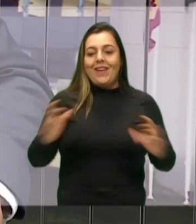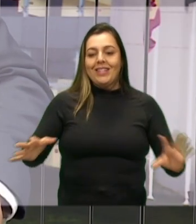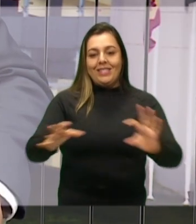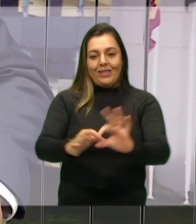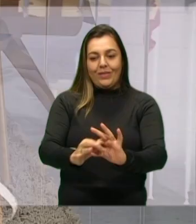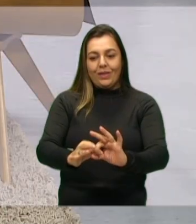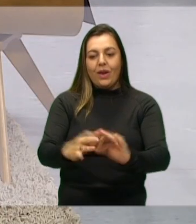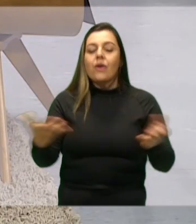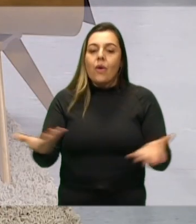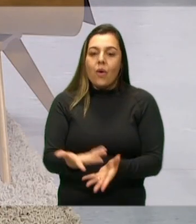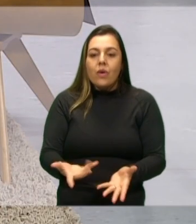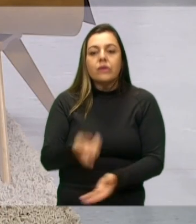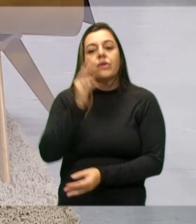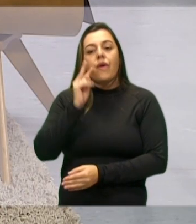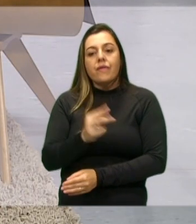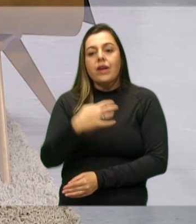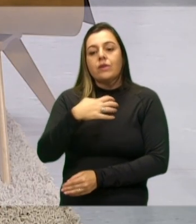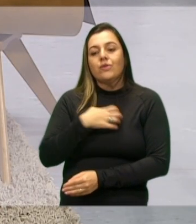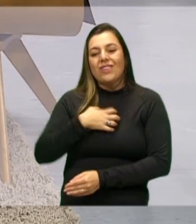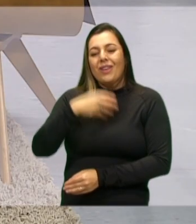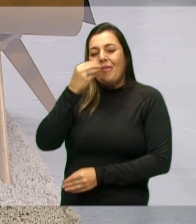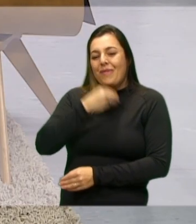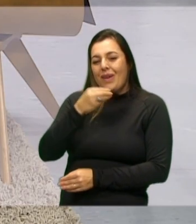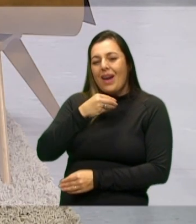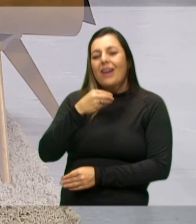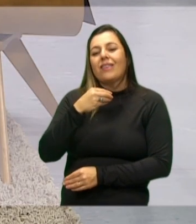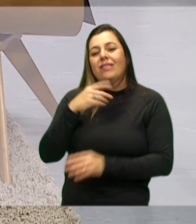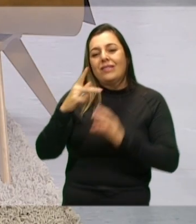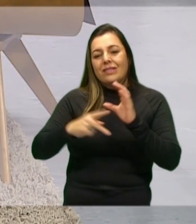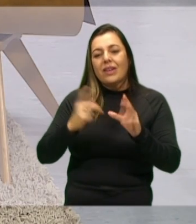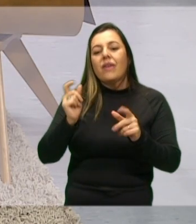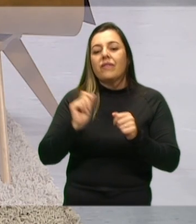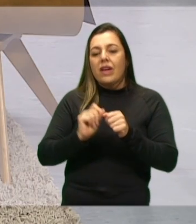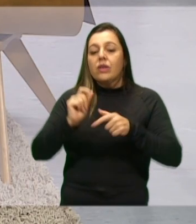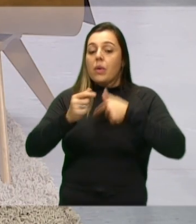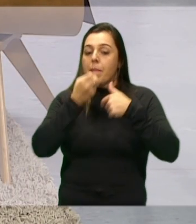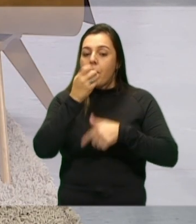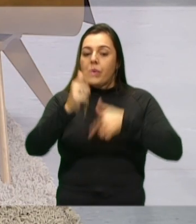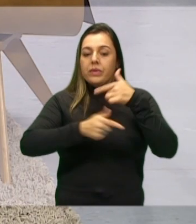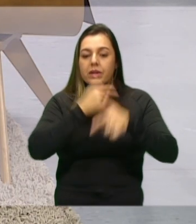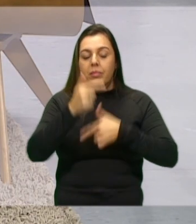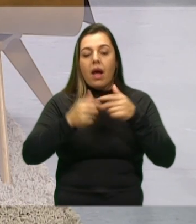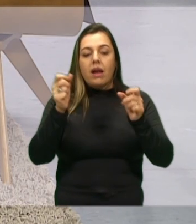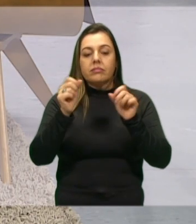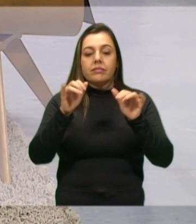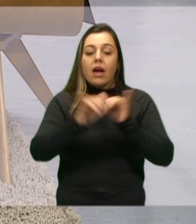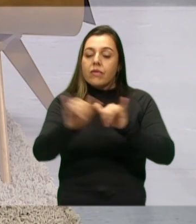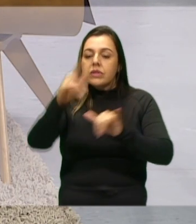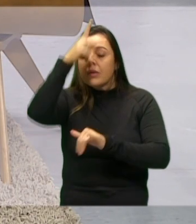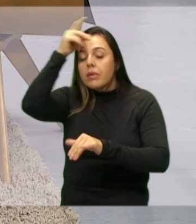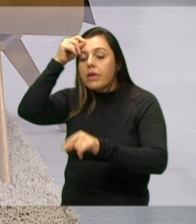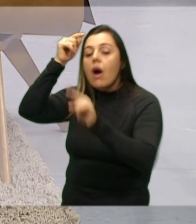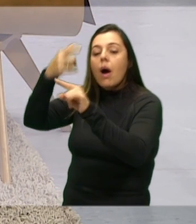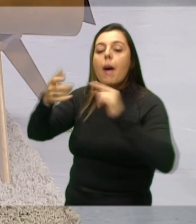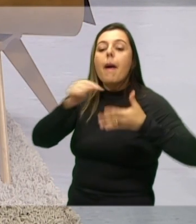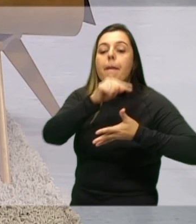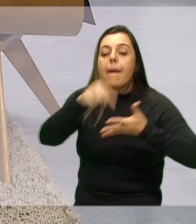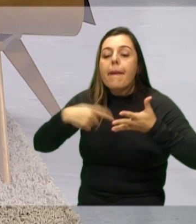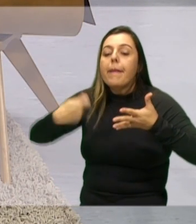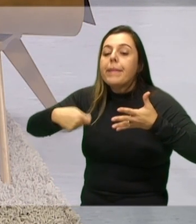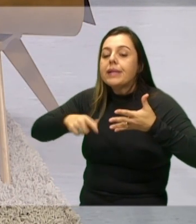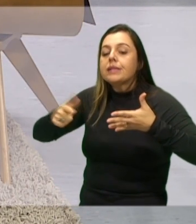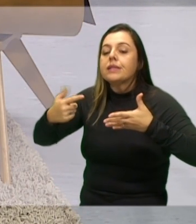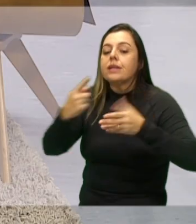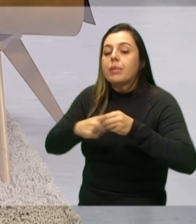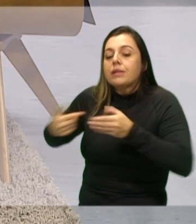cidade. Então, hoje a gente vê essa forma mais enfraquecida na Câmara. Acho que a gente tem feito um bom trabalho alertando a prefeitura no que é necessário para a cidade